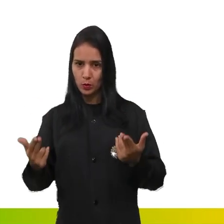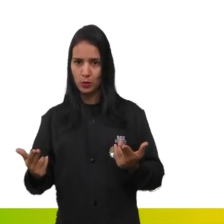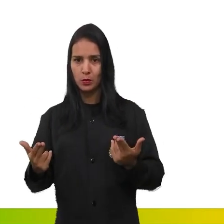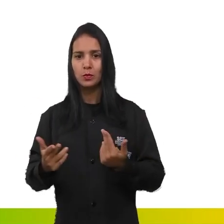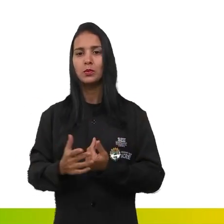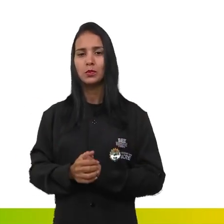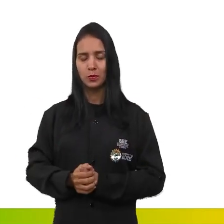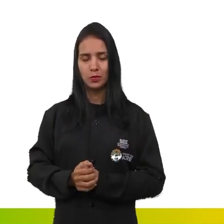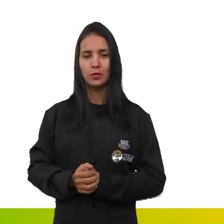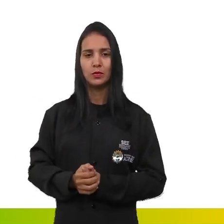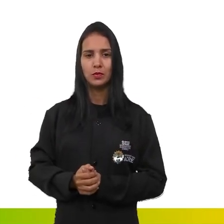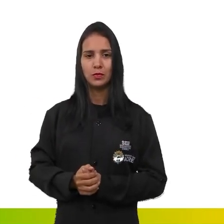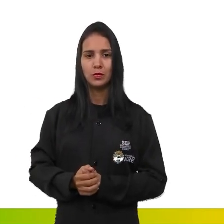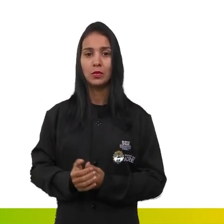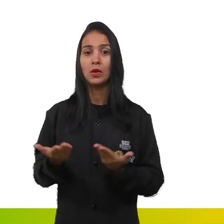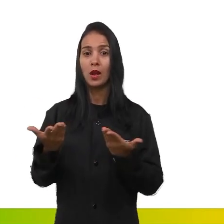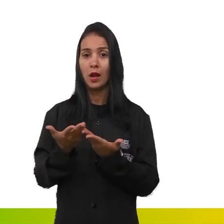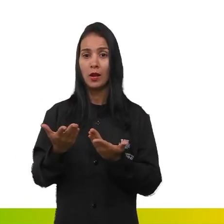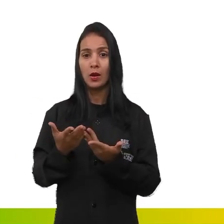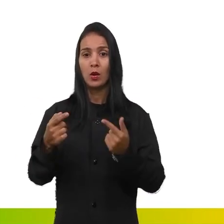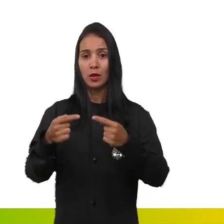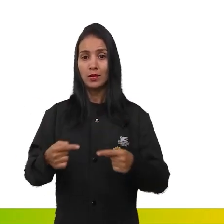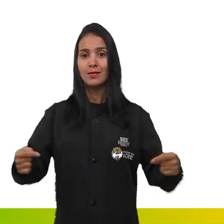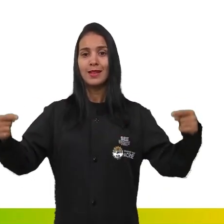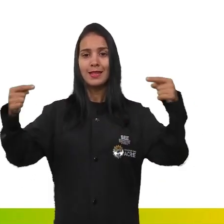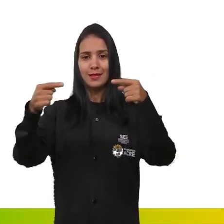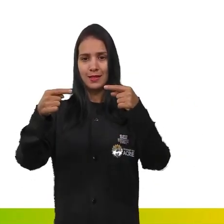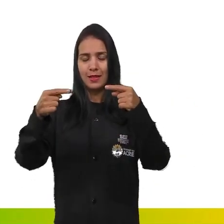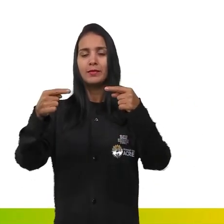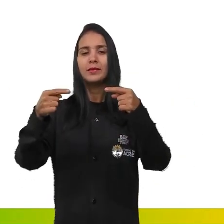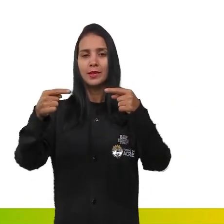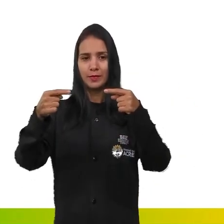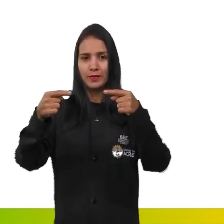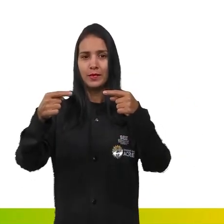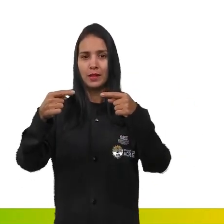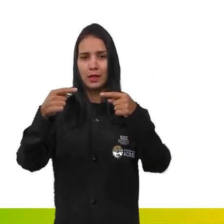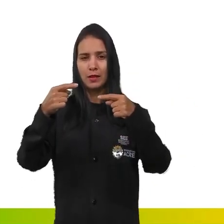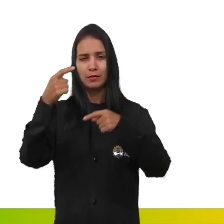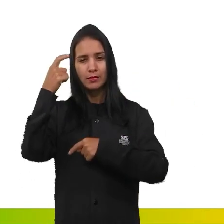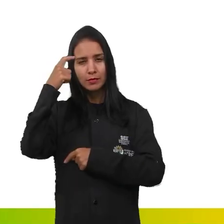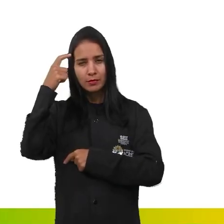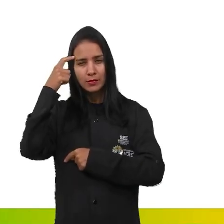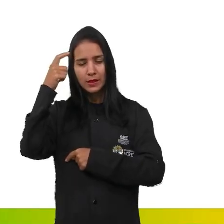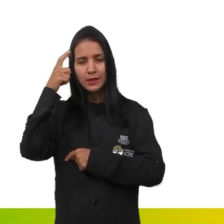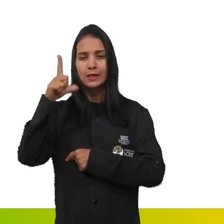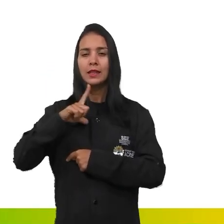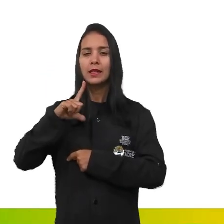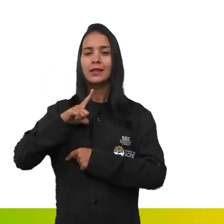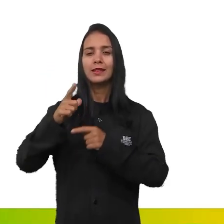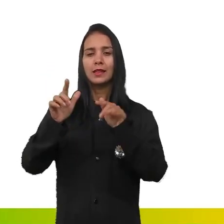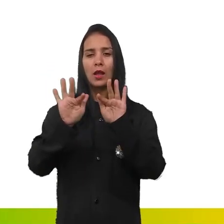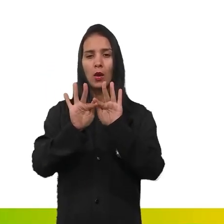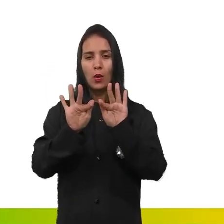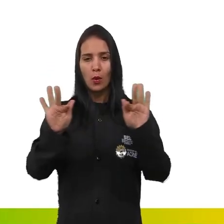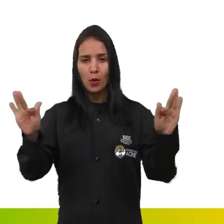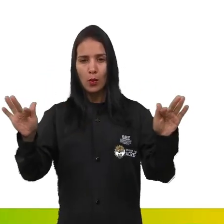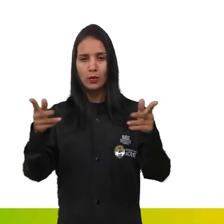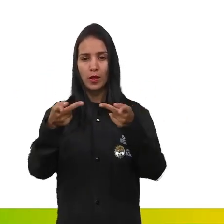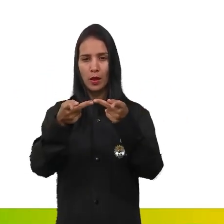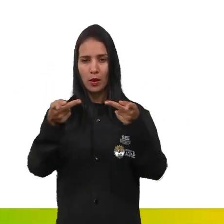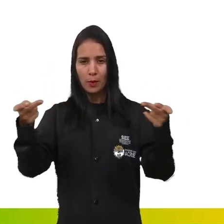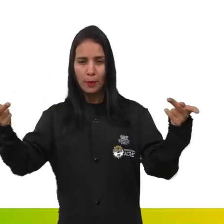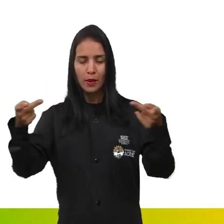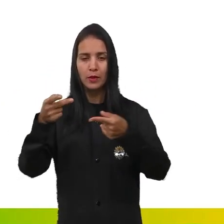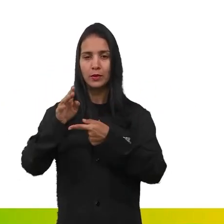Agora, eu vou lá e suponho que exista um plano beta que intersecta eles dois e esse plano beta